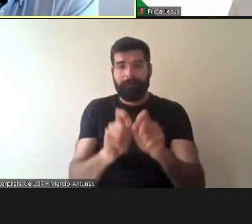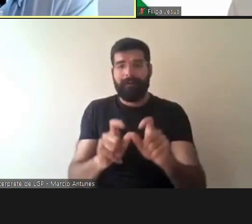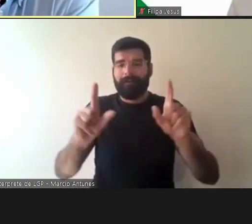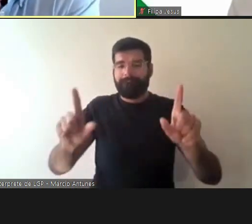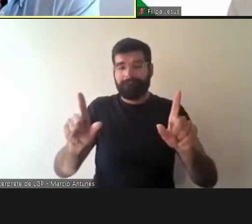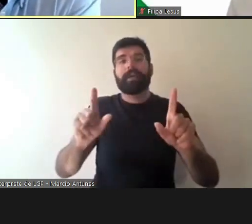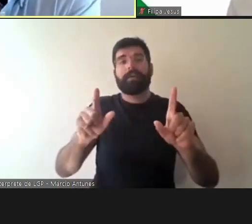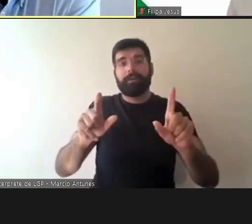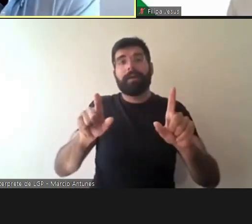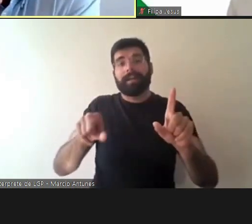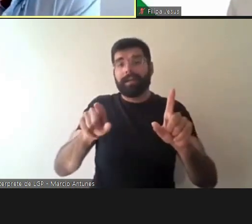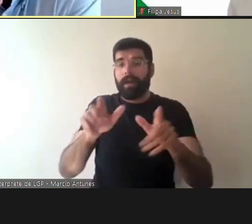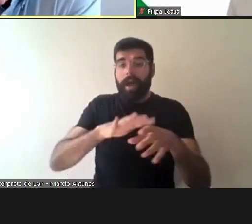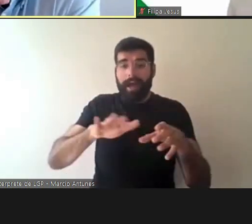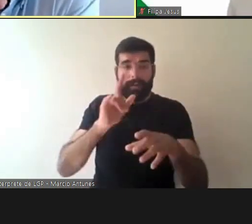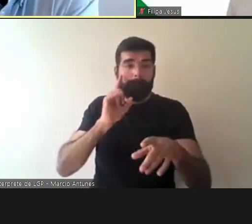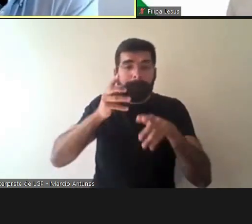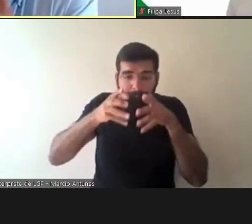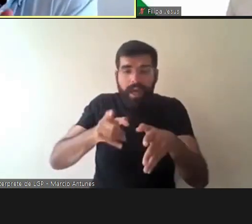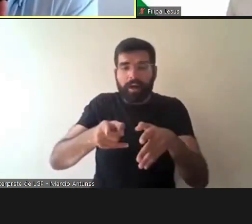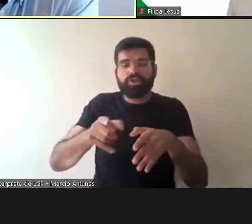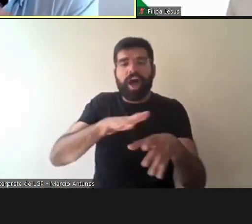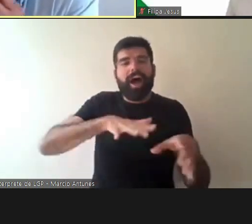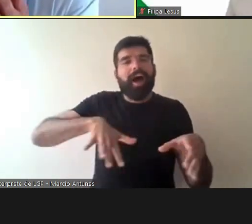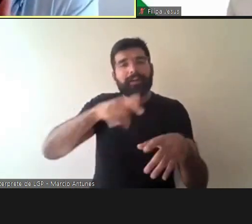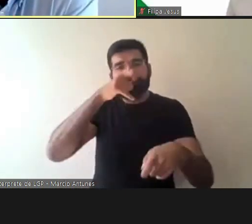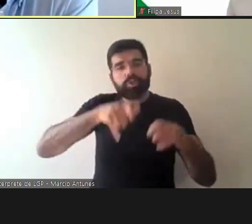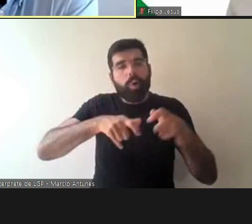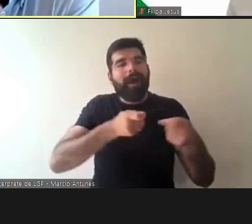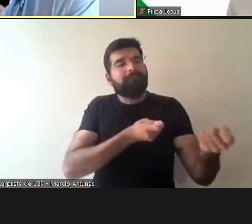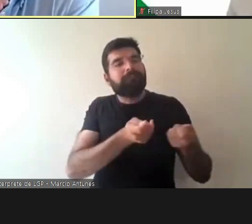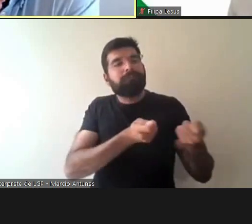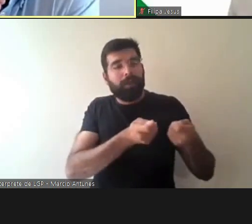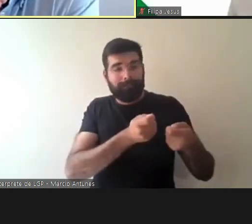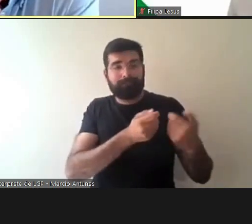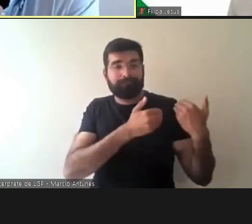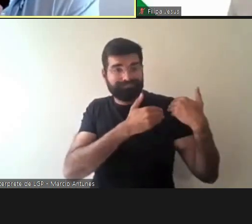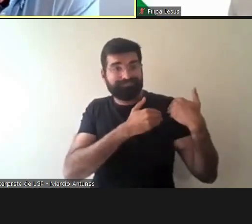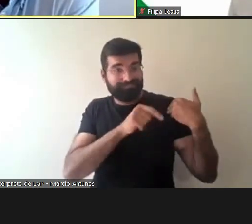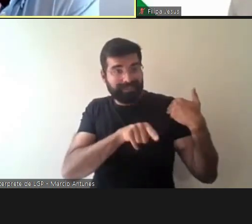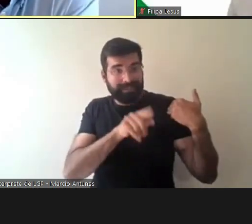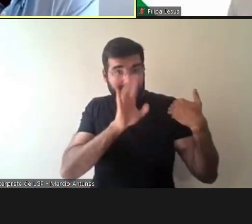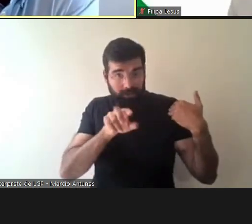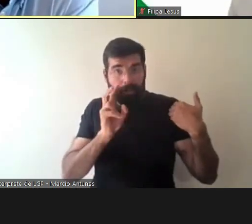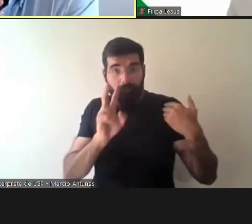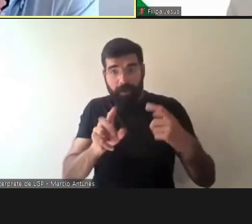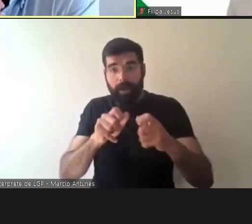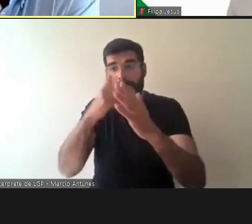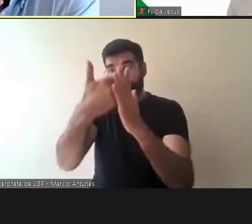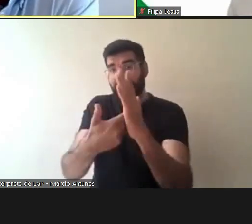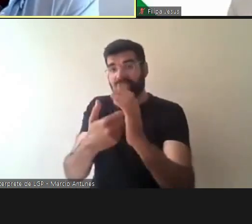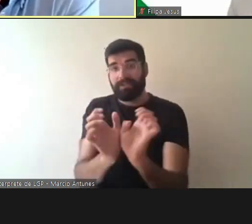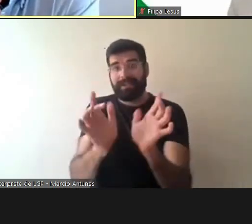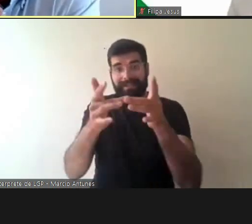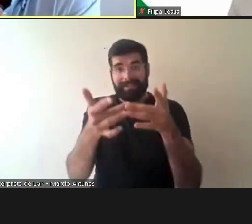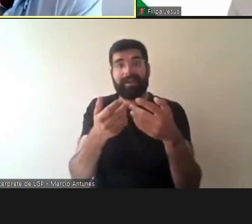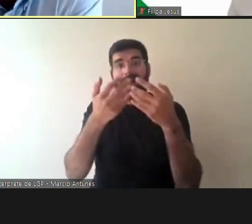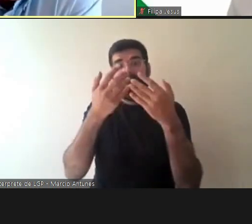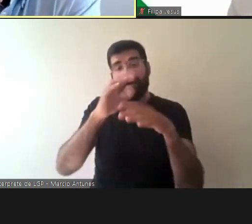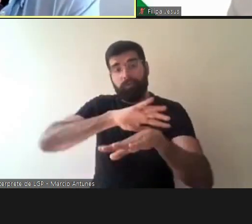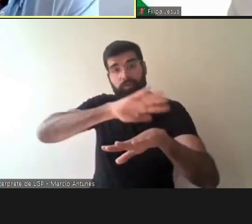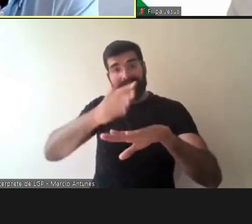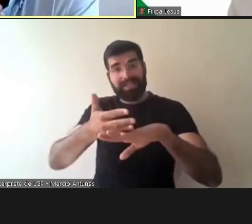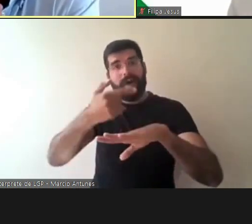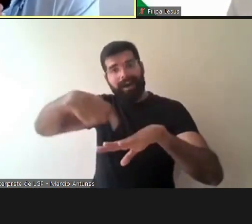com um grande foco, é a área dos dirigentes. Tudo aquilo que são lideranças está incorporado. Se ela visitar a página da Fundação, tem um conjunto de informação e oferta